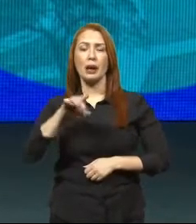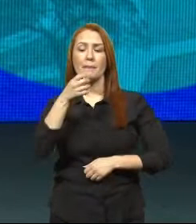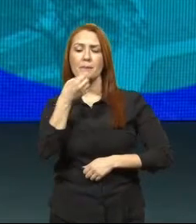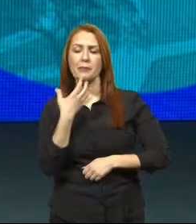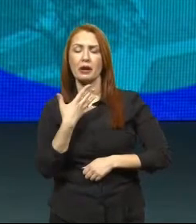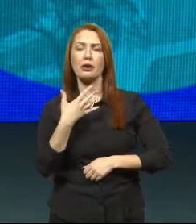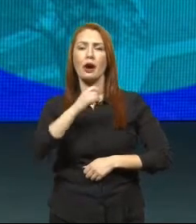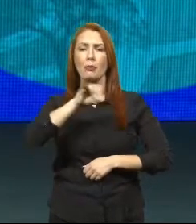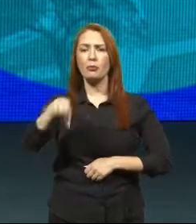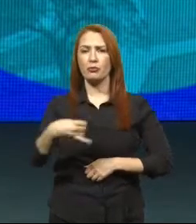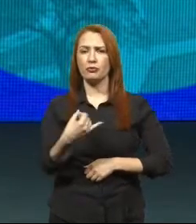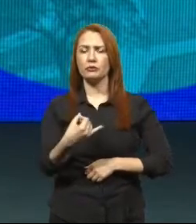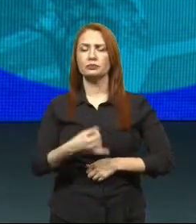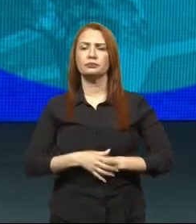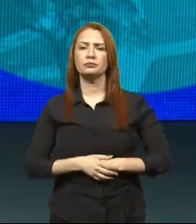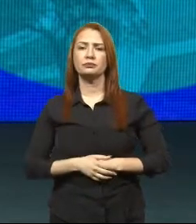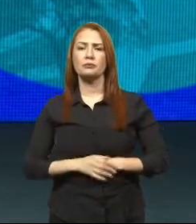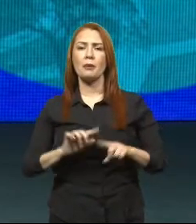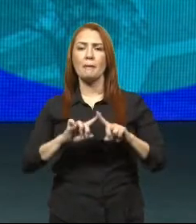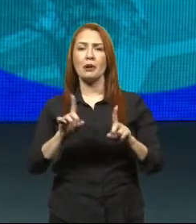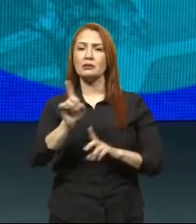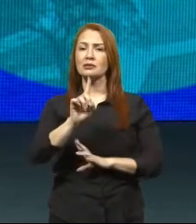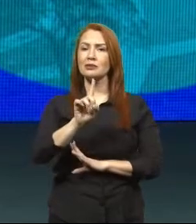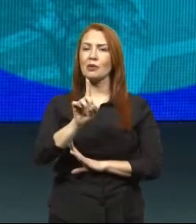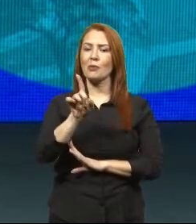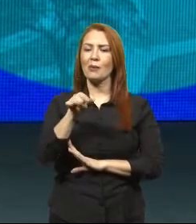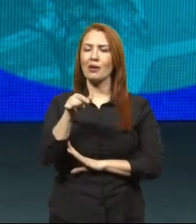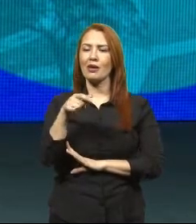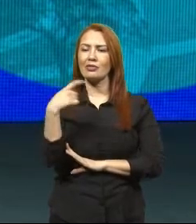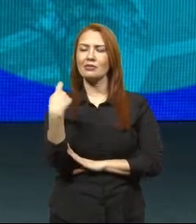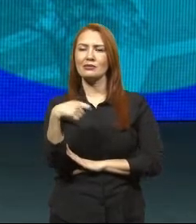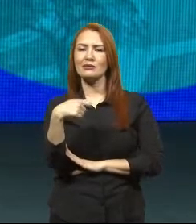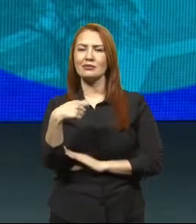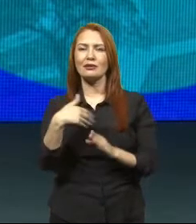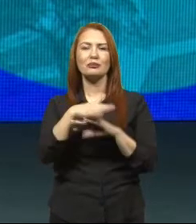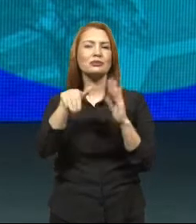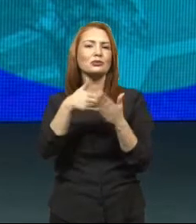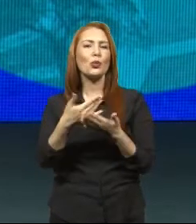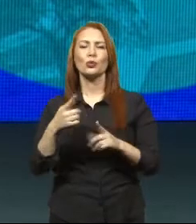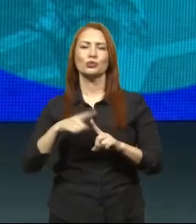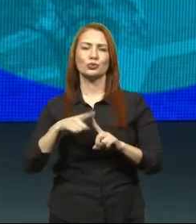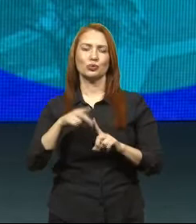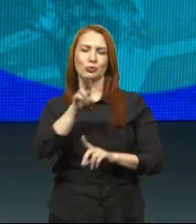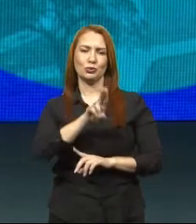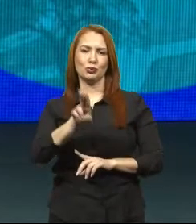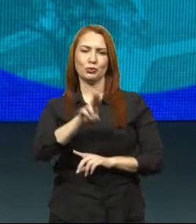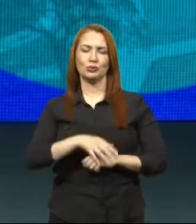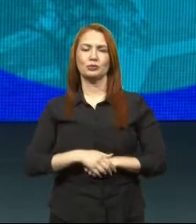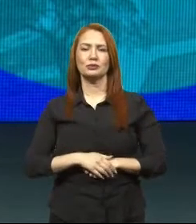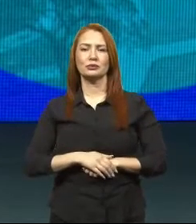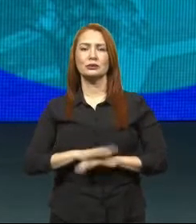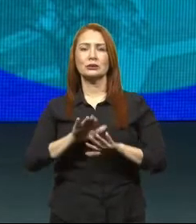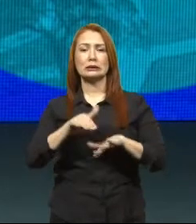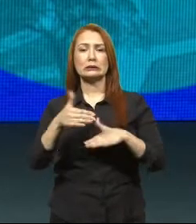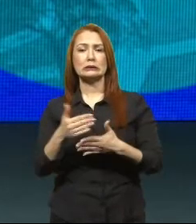aproveitada. Mas não, ela não é necessária para todo tipo de uso, né? Então,